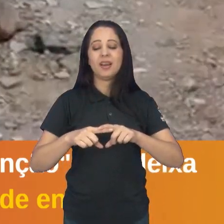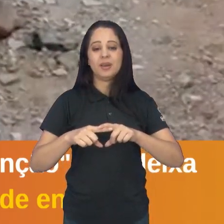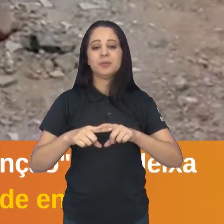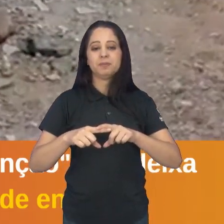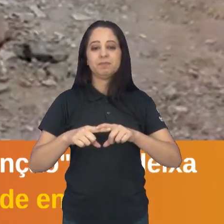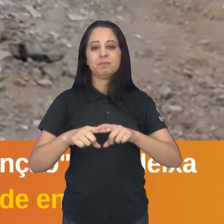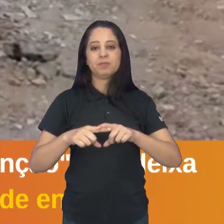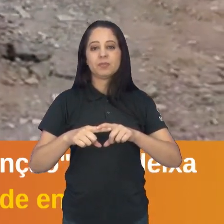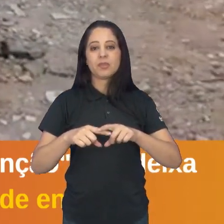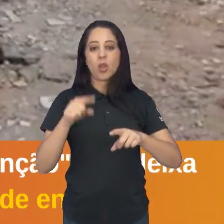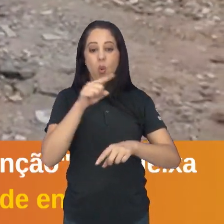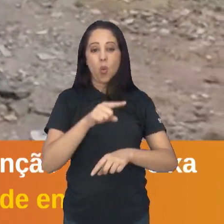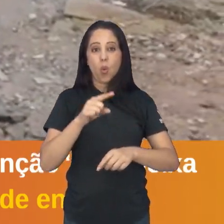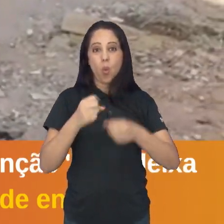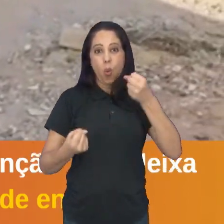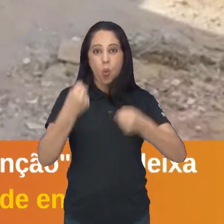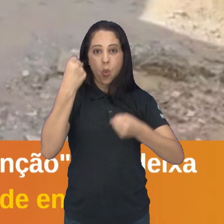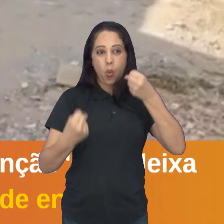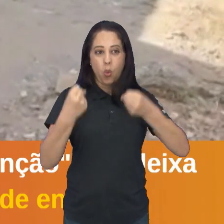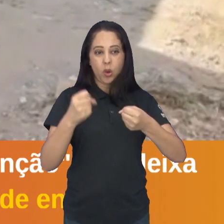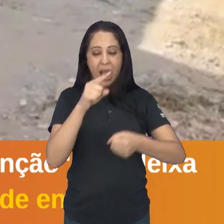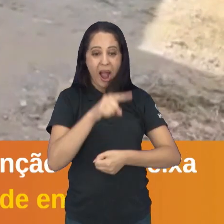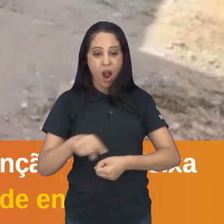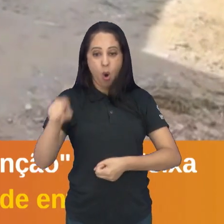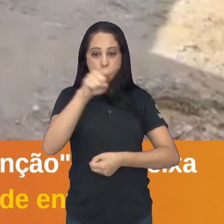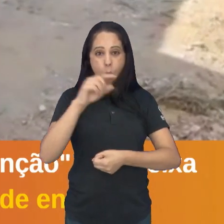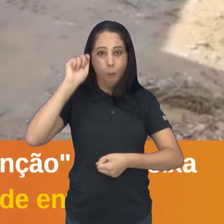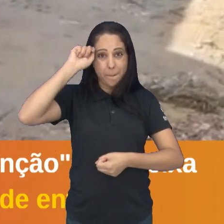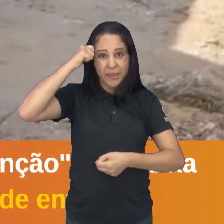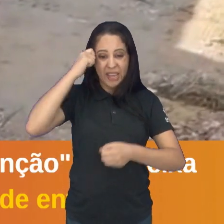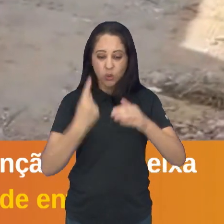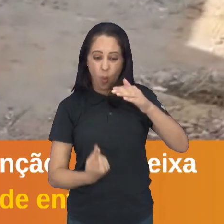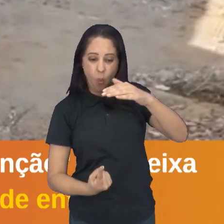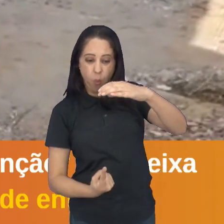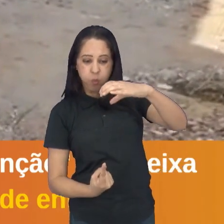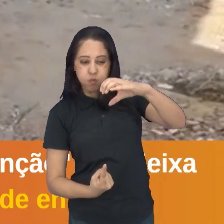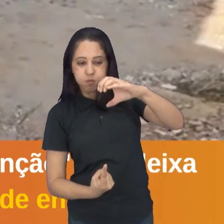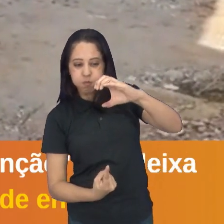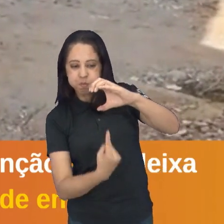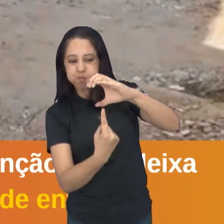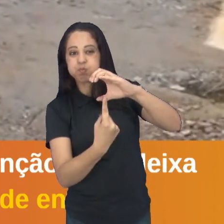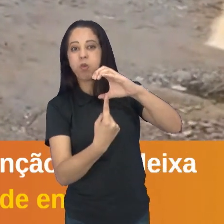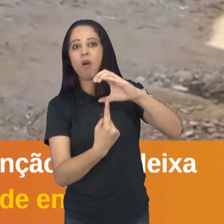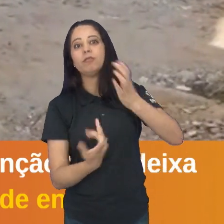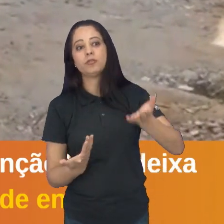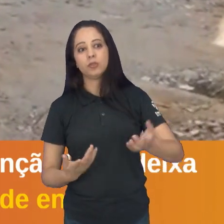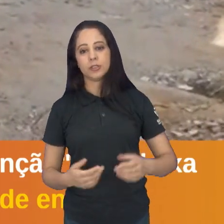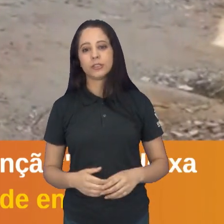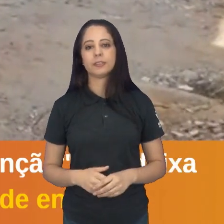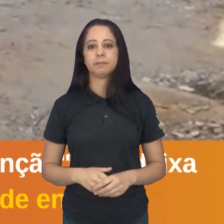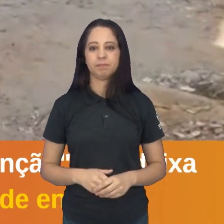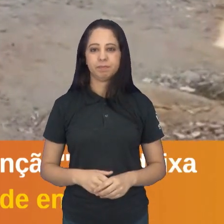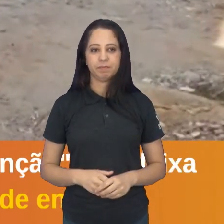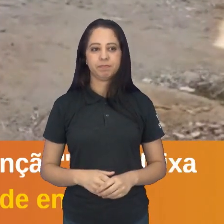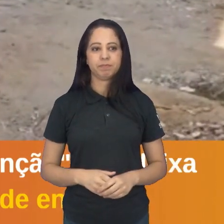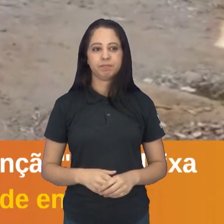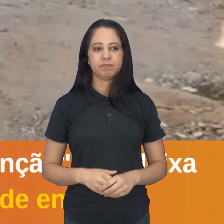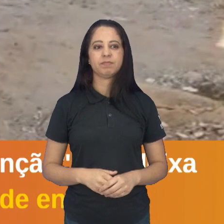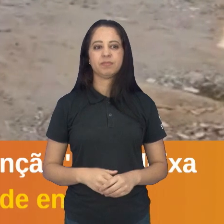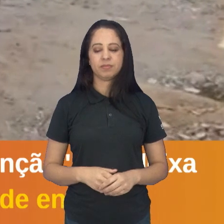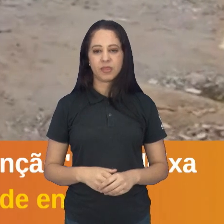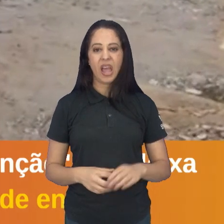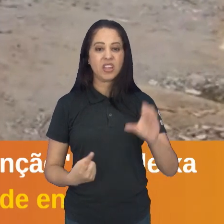carros, sem falar também em resíduo de telha, amianto, coisa